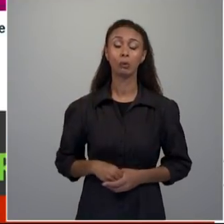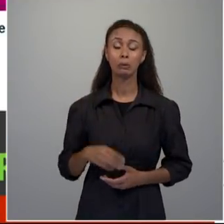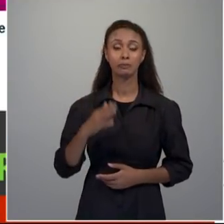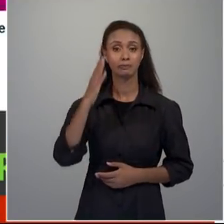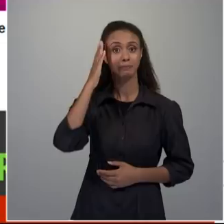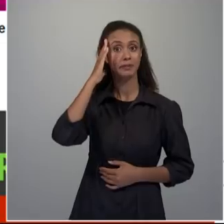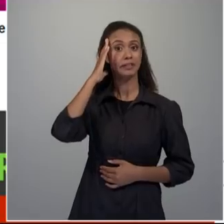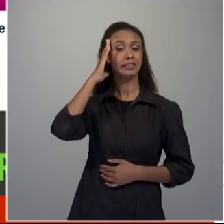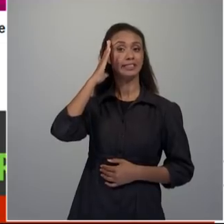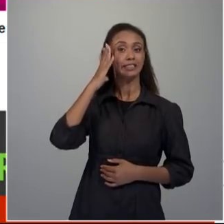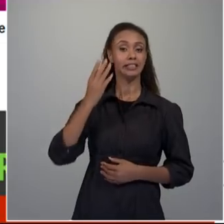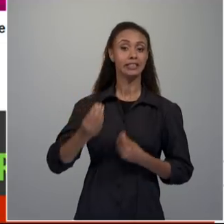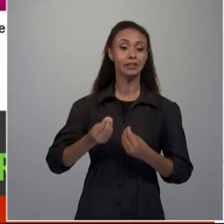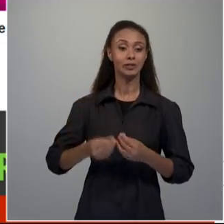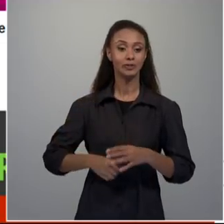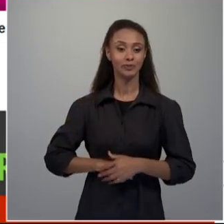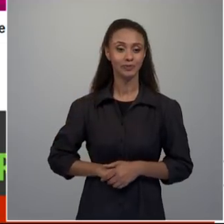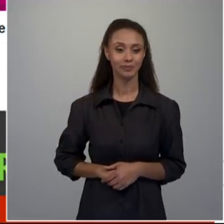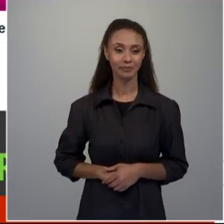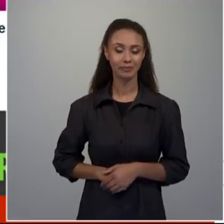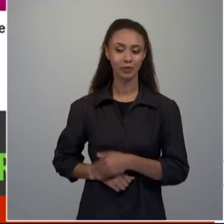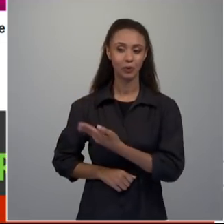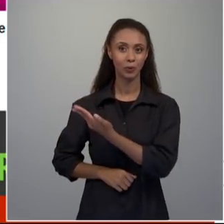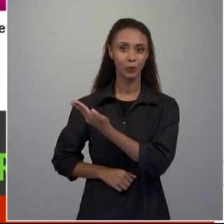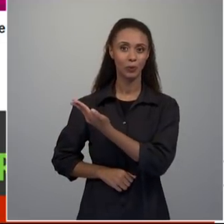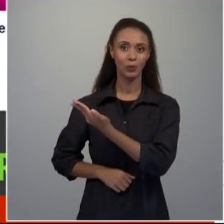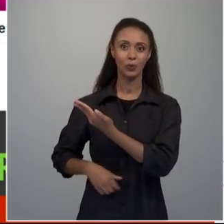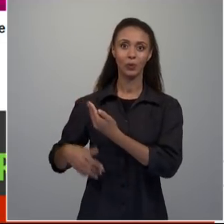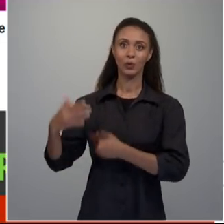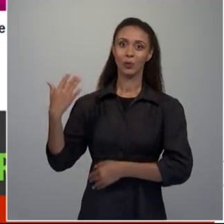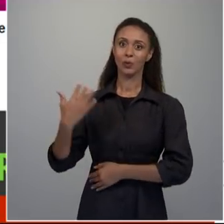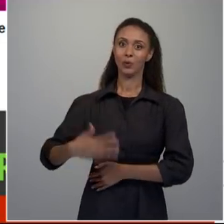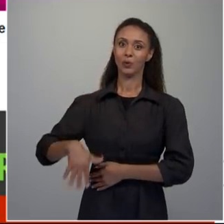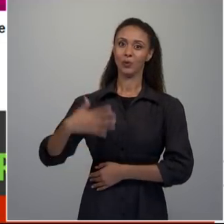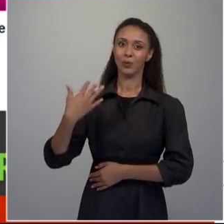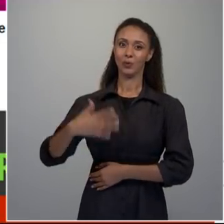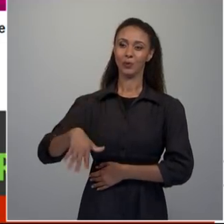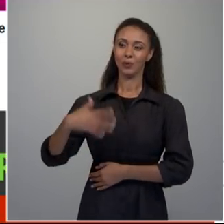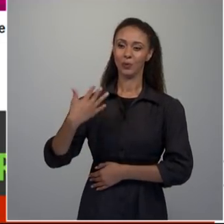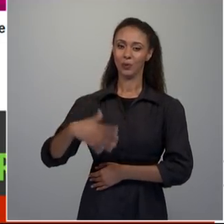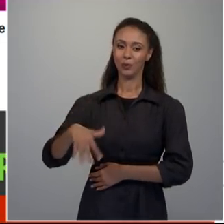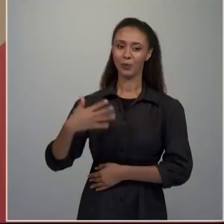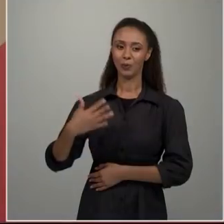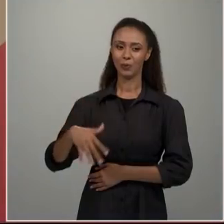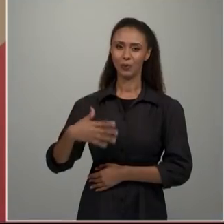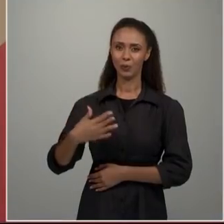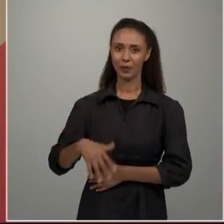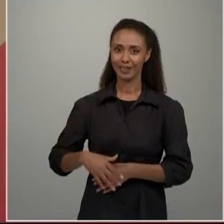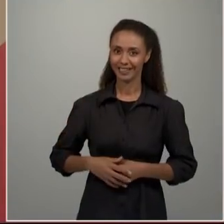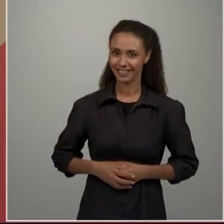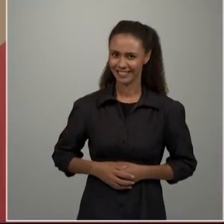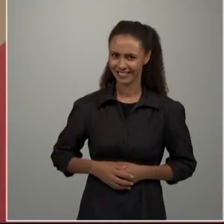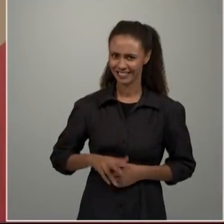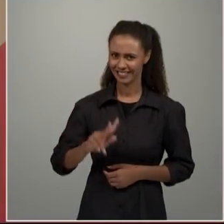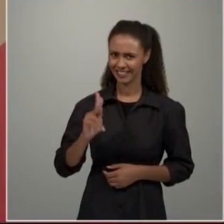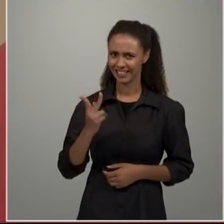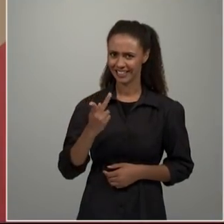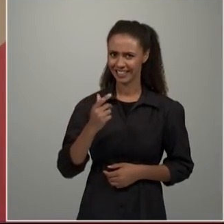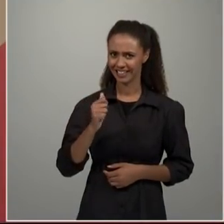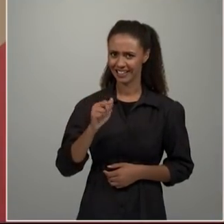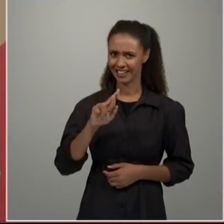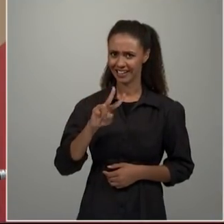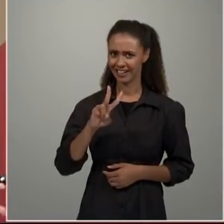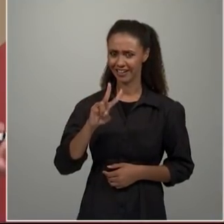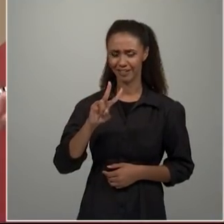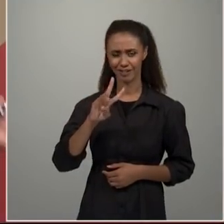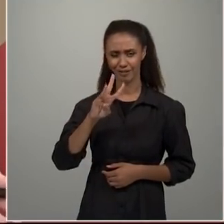dá uma olhada aqui ó harvard business review tá será que eu tô pronto é um texto de harvard e